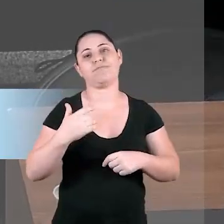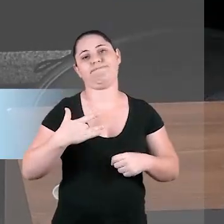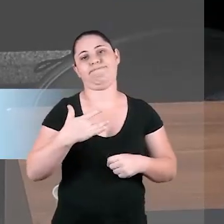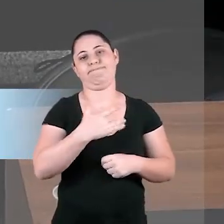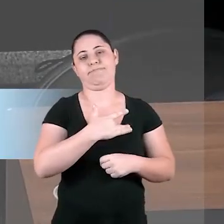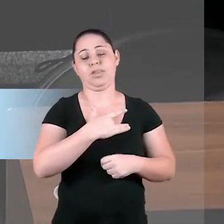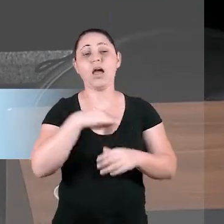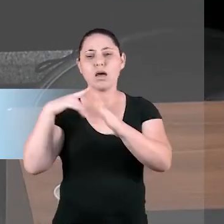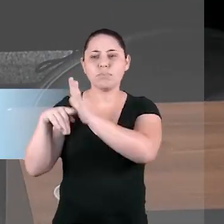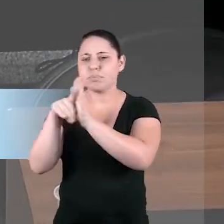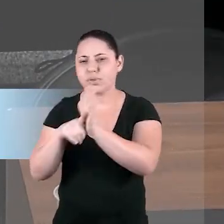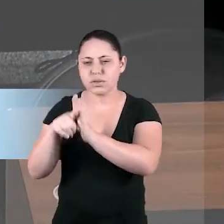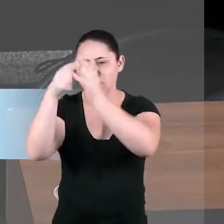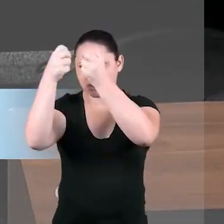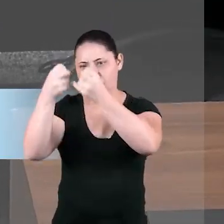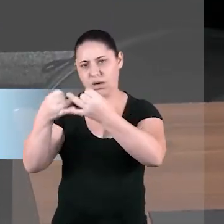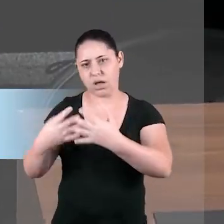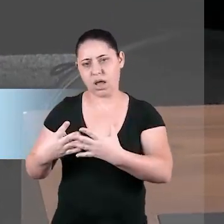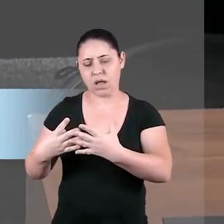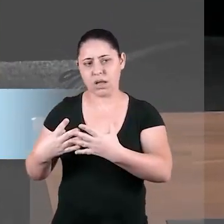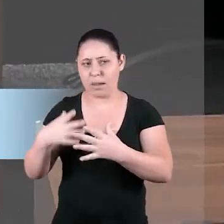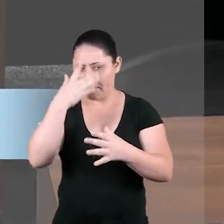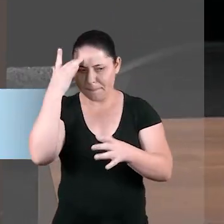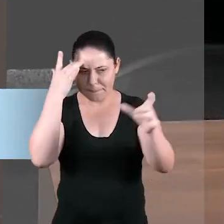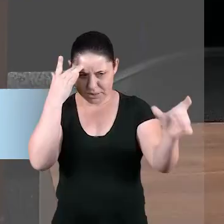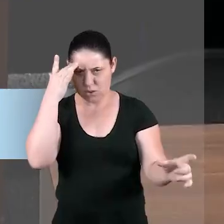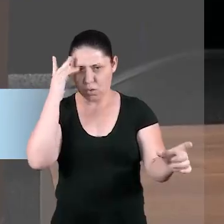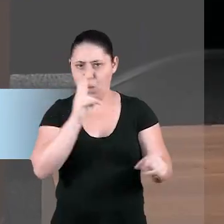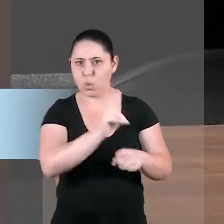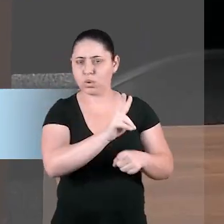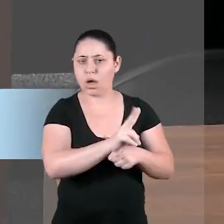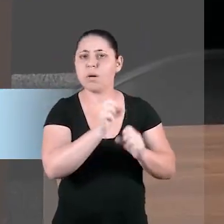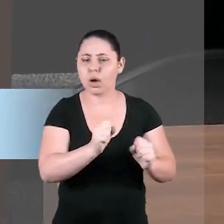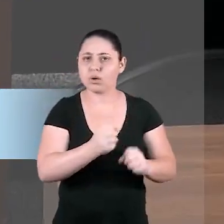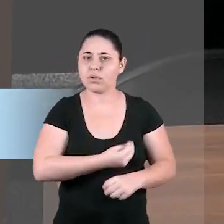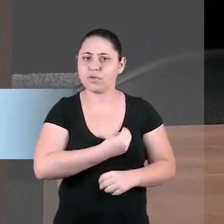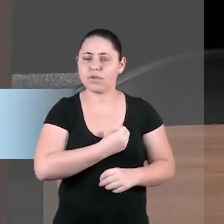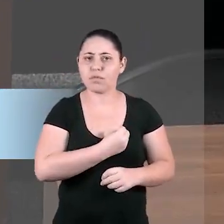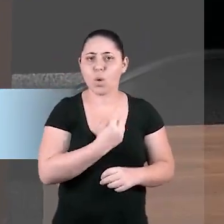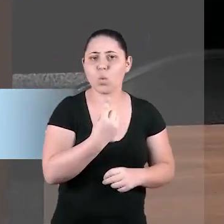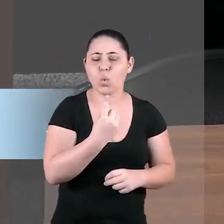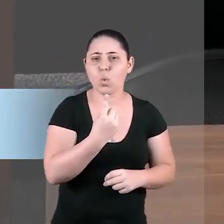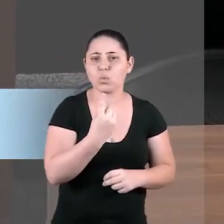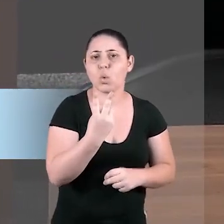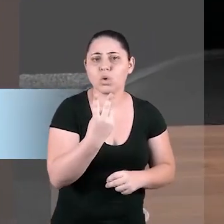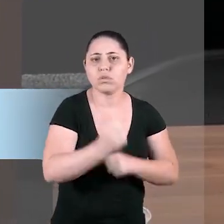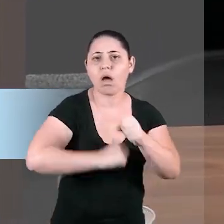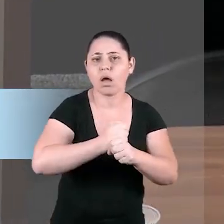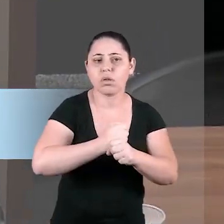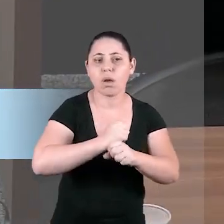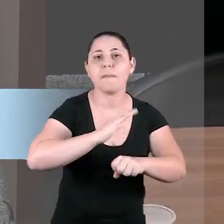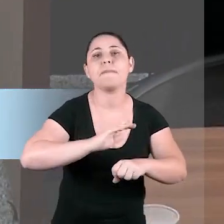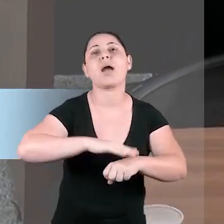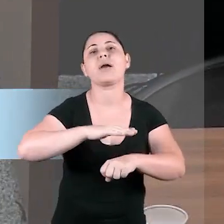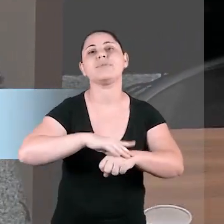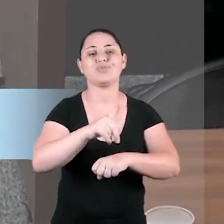Existem pesquisas que falam que, dependendo do caso, a pessoa que recebe cuidados paliativos, ela pode viver até 1, 2 anos mais do